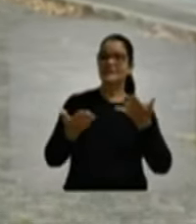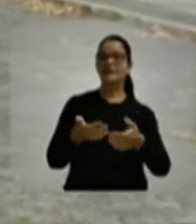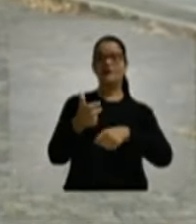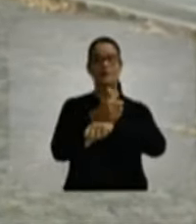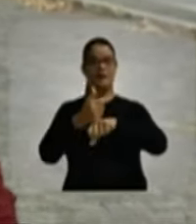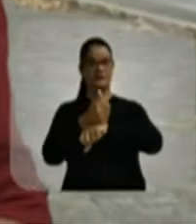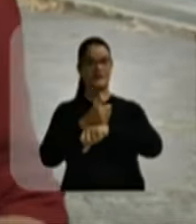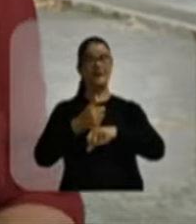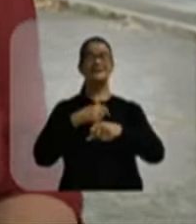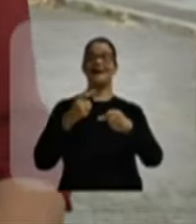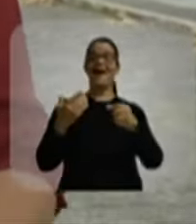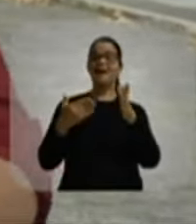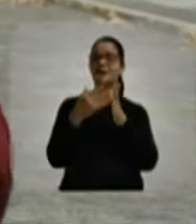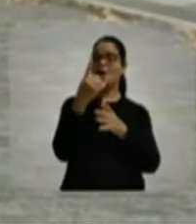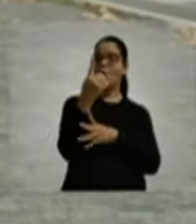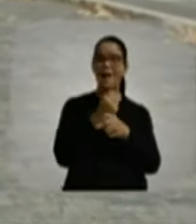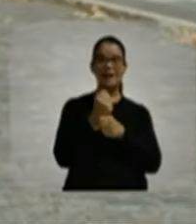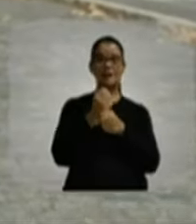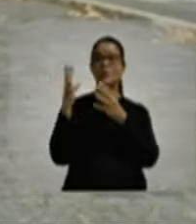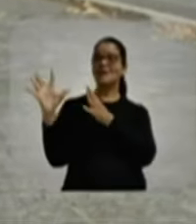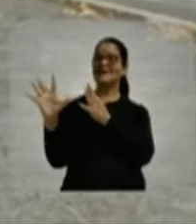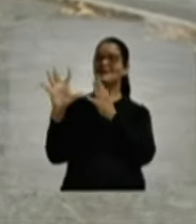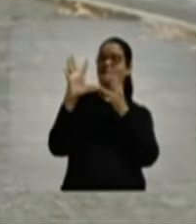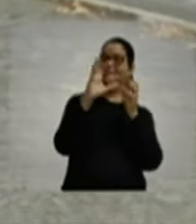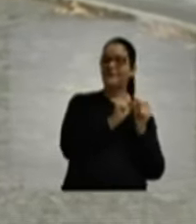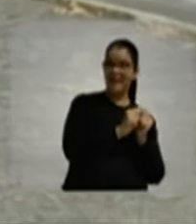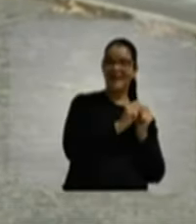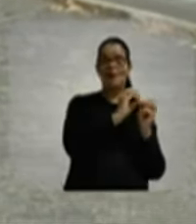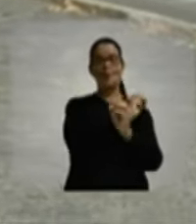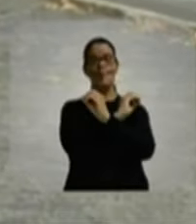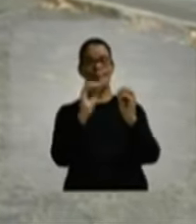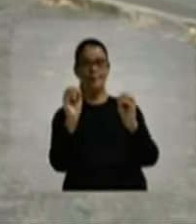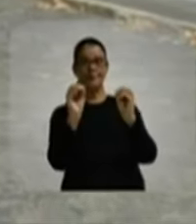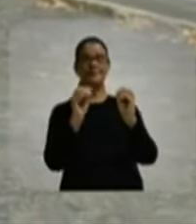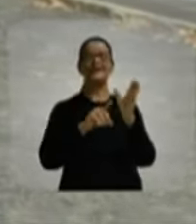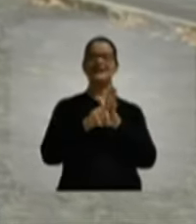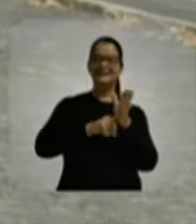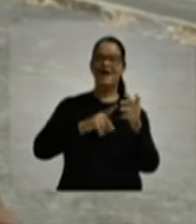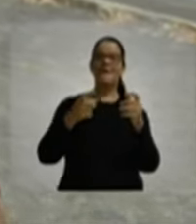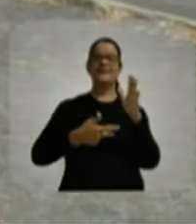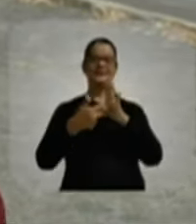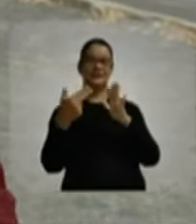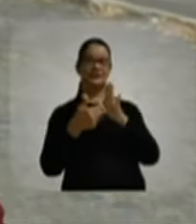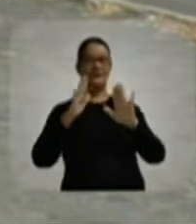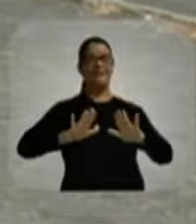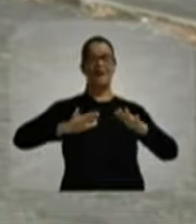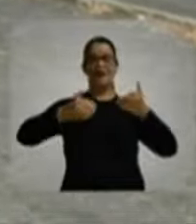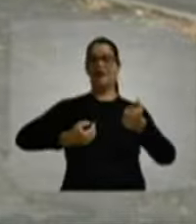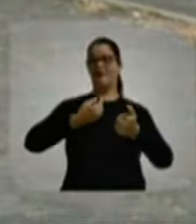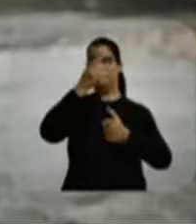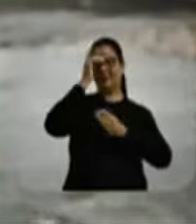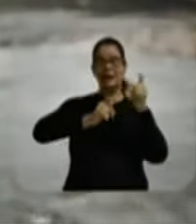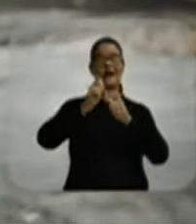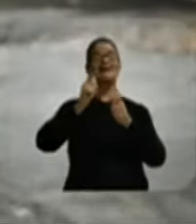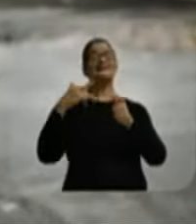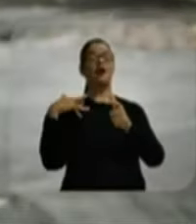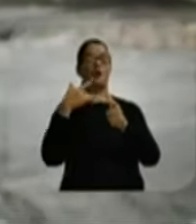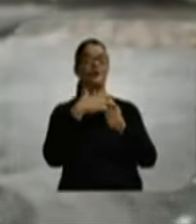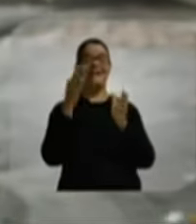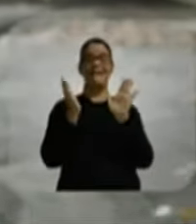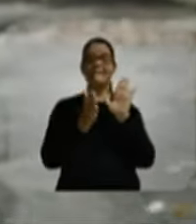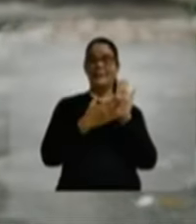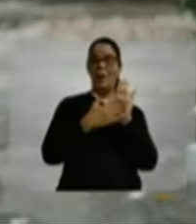profissionais, em até 1 ano, vamos zerar a fila de exames e cirurgias e melhorar a vida das pessoas. O